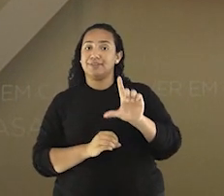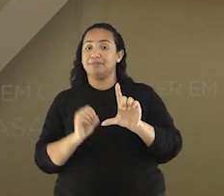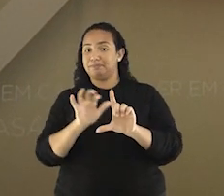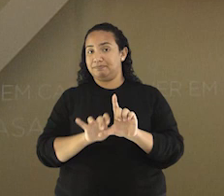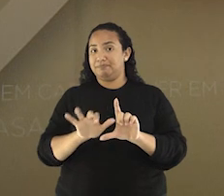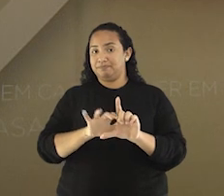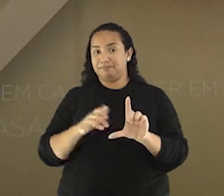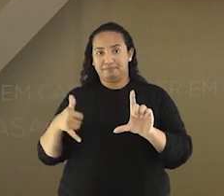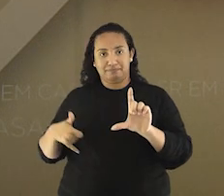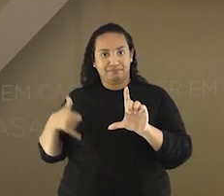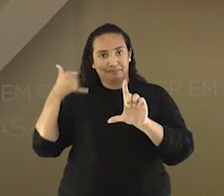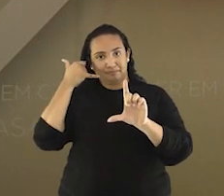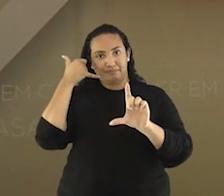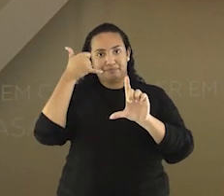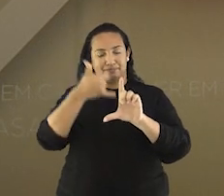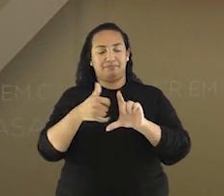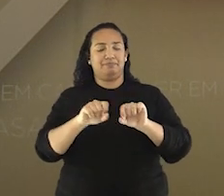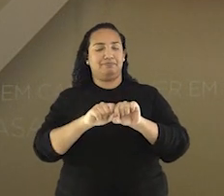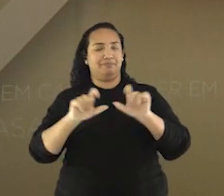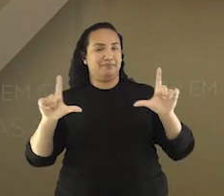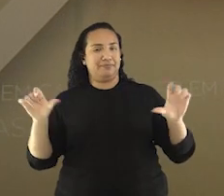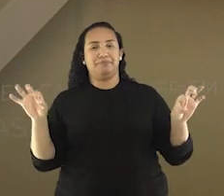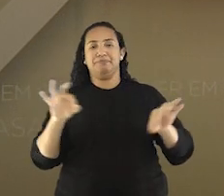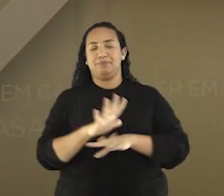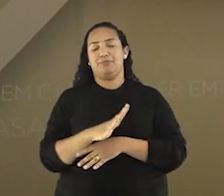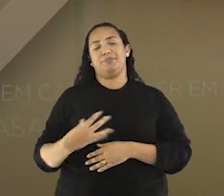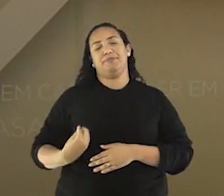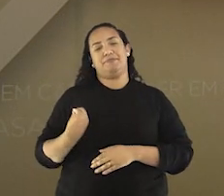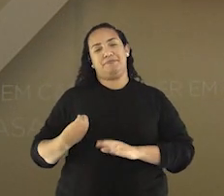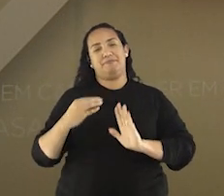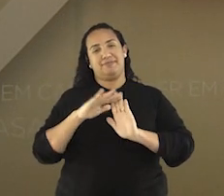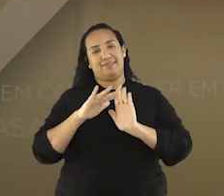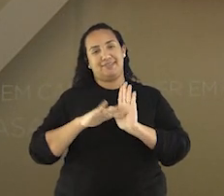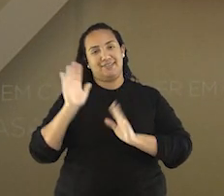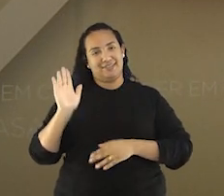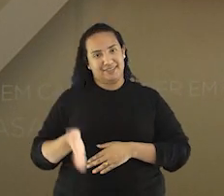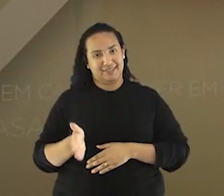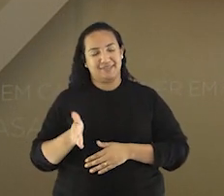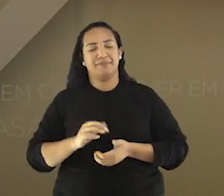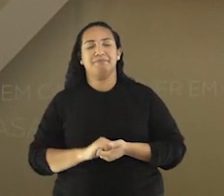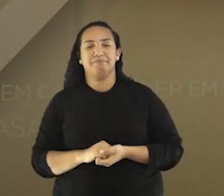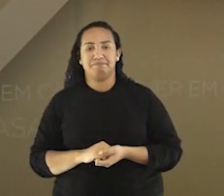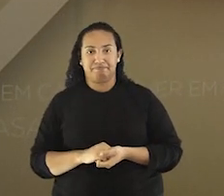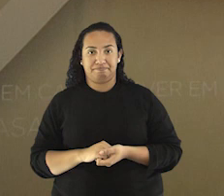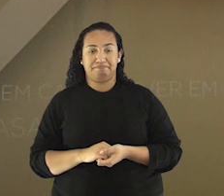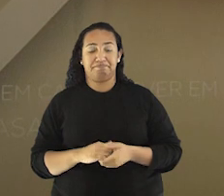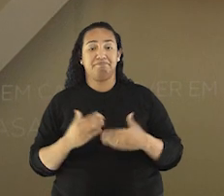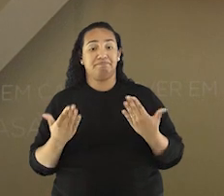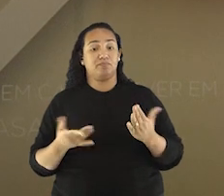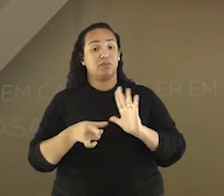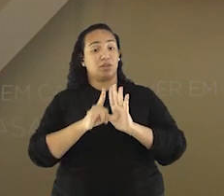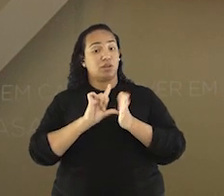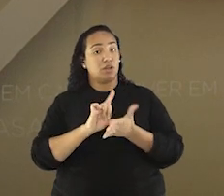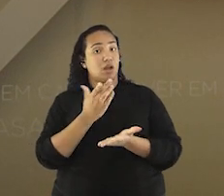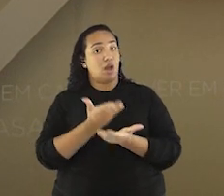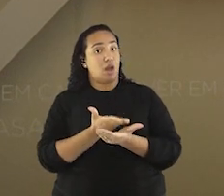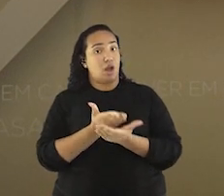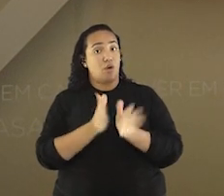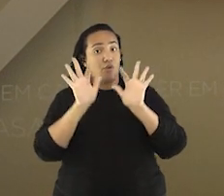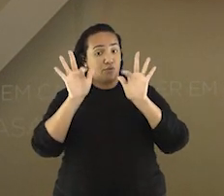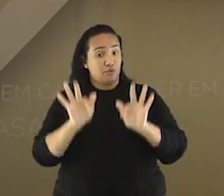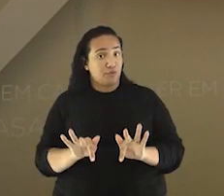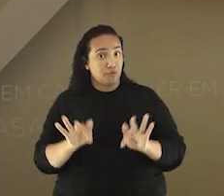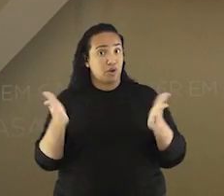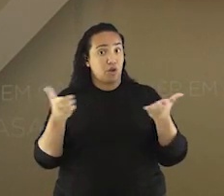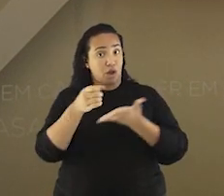QR Code que está aí na tela e pronto, a sua presença já vai estar garantida. Antes de finalizar, como atividade para